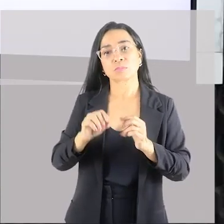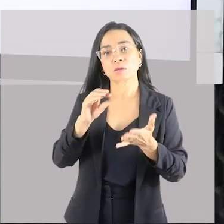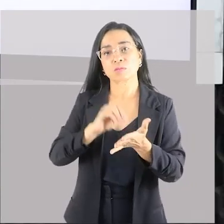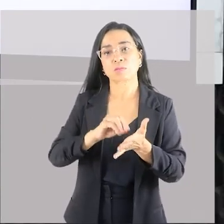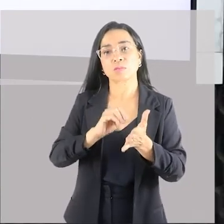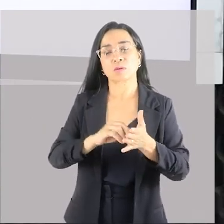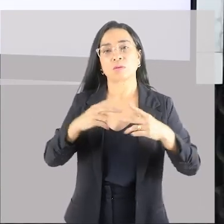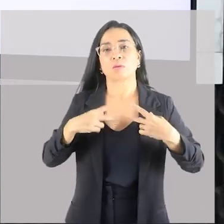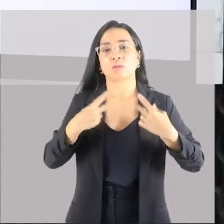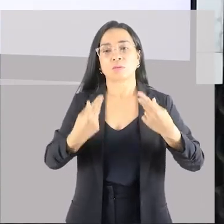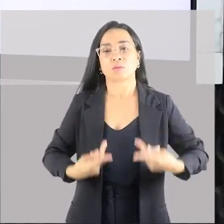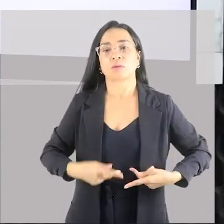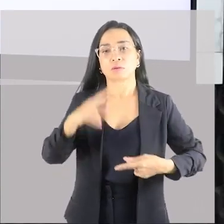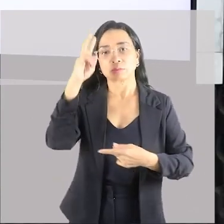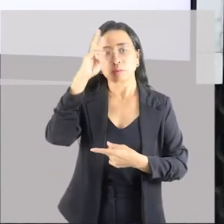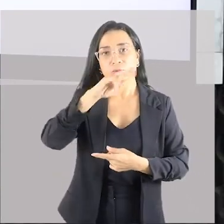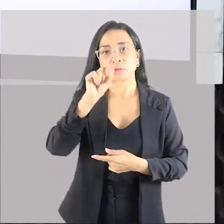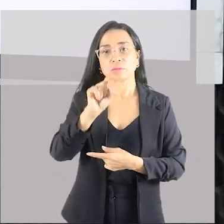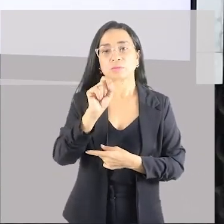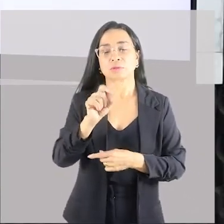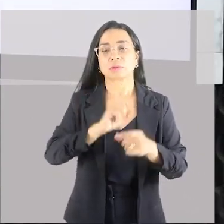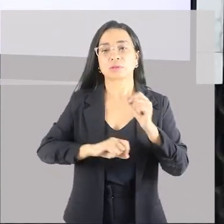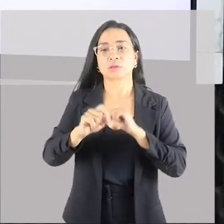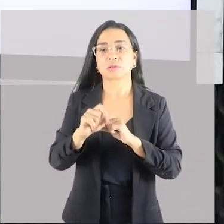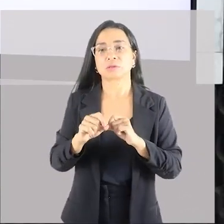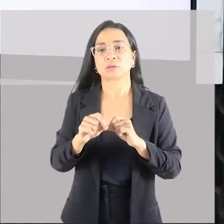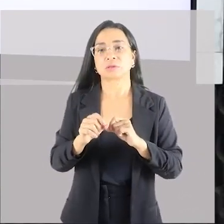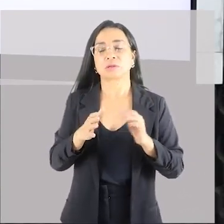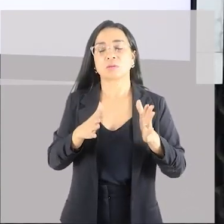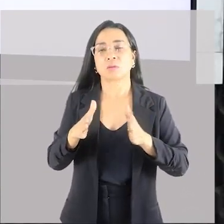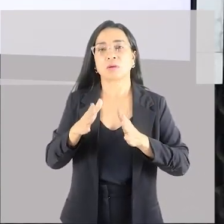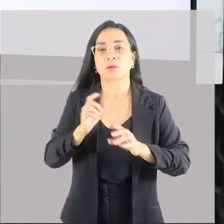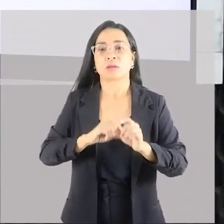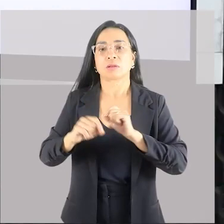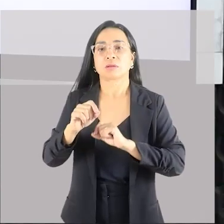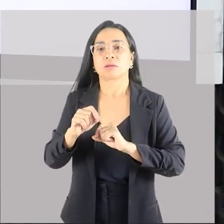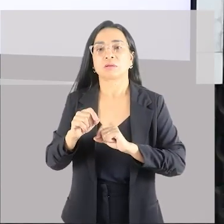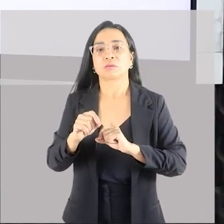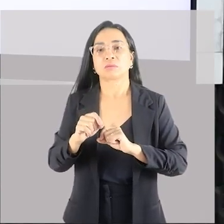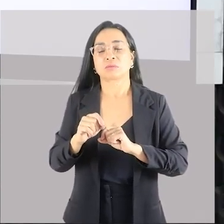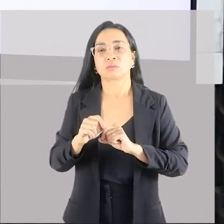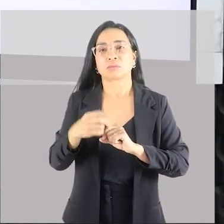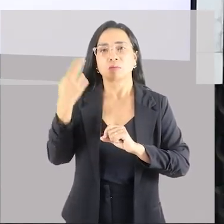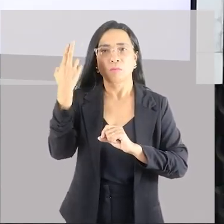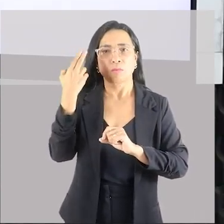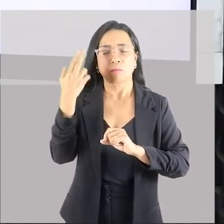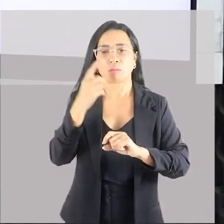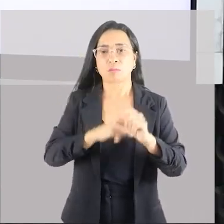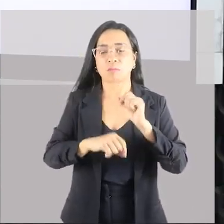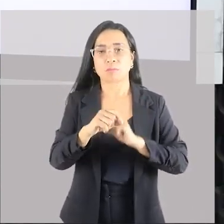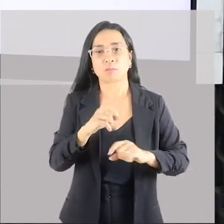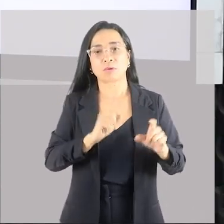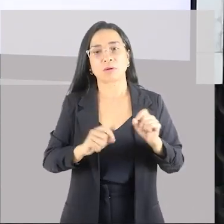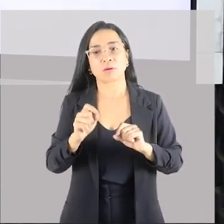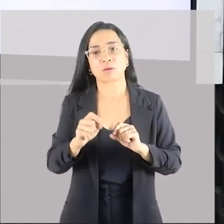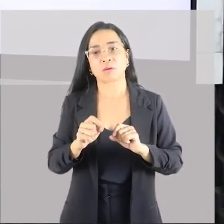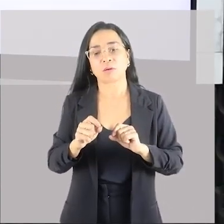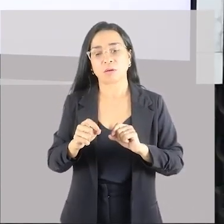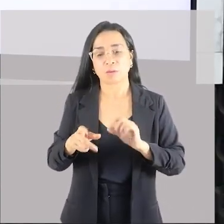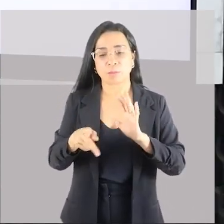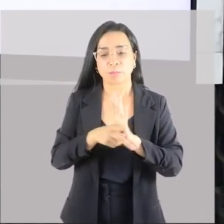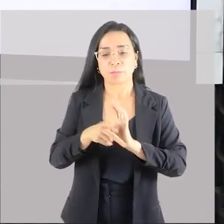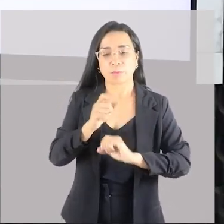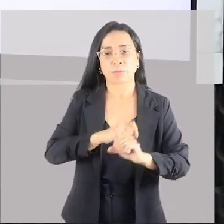desumaniza. Lembrem vocês que no estágio do estado de natureza, para Rousseau o ser